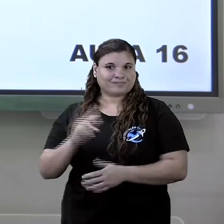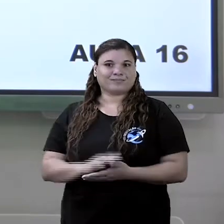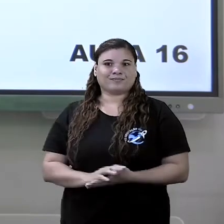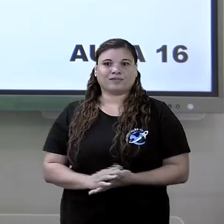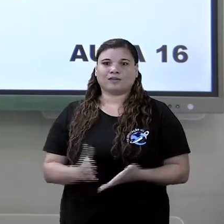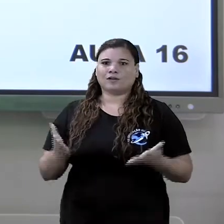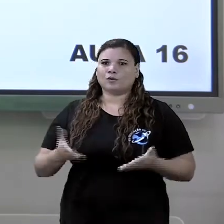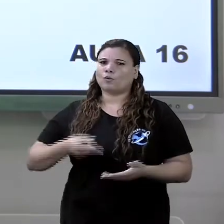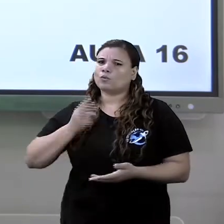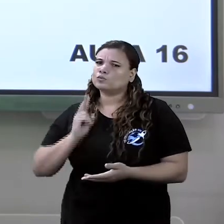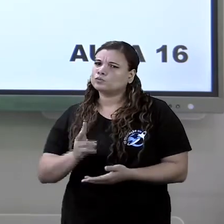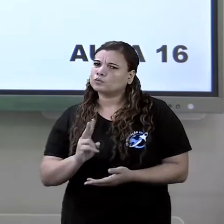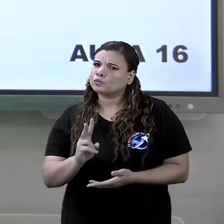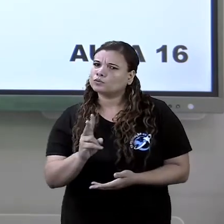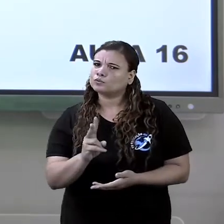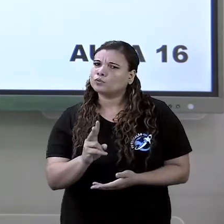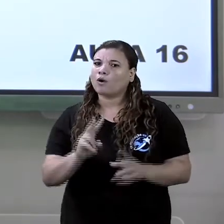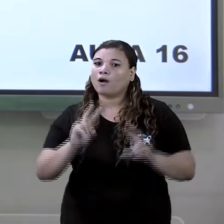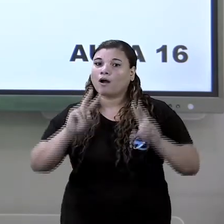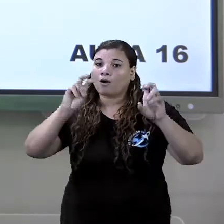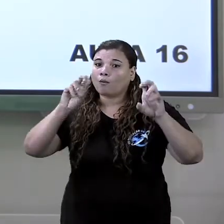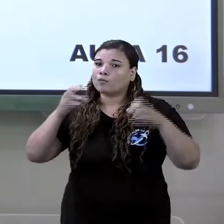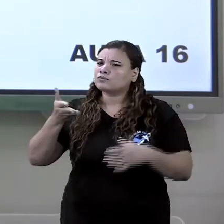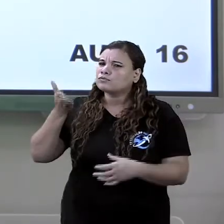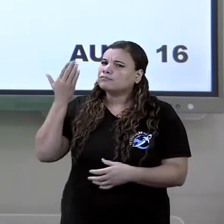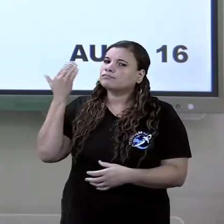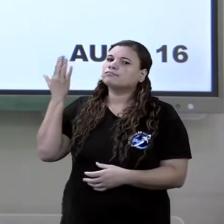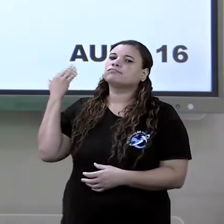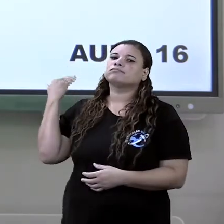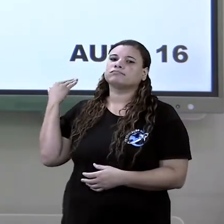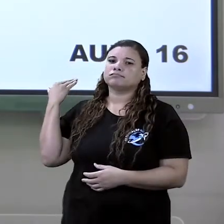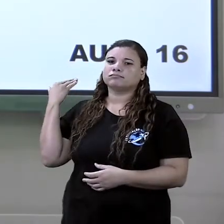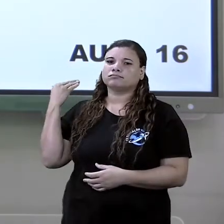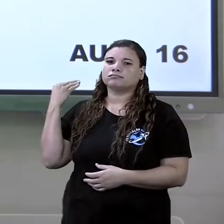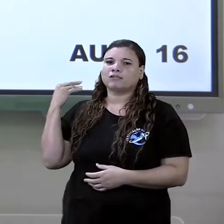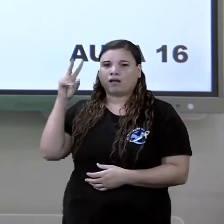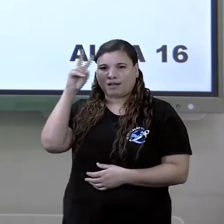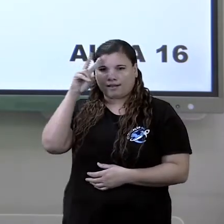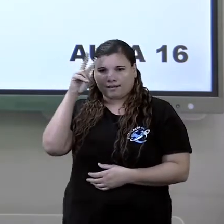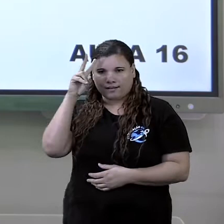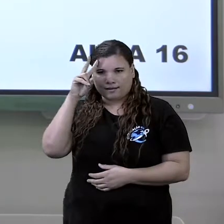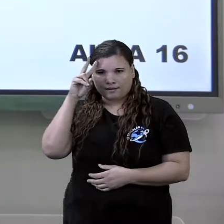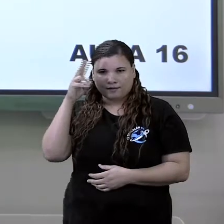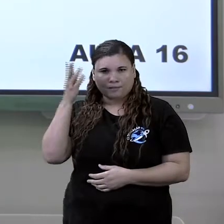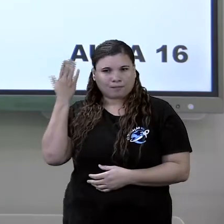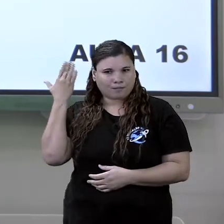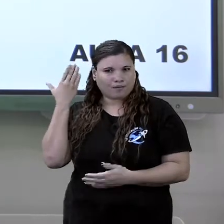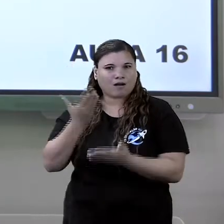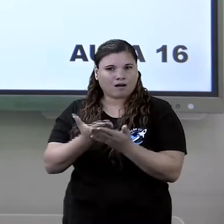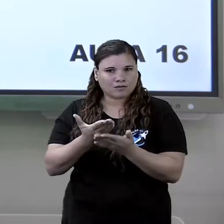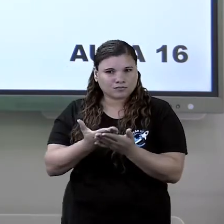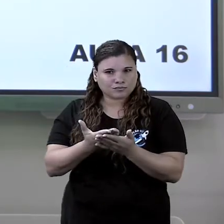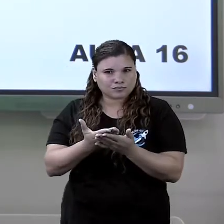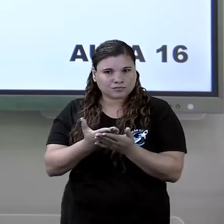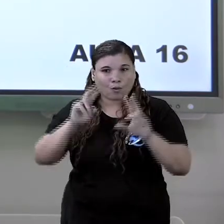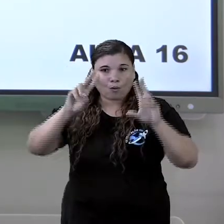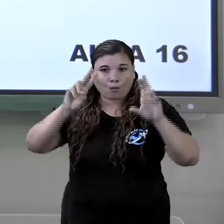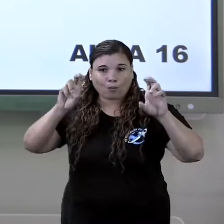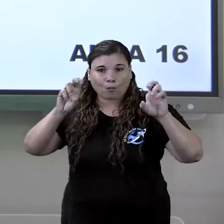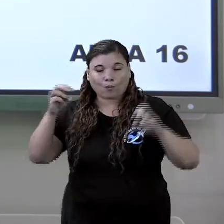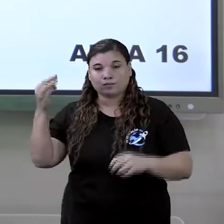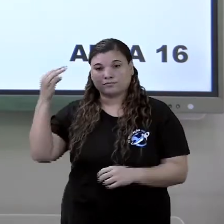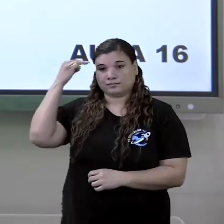dar sequência à temática anterior, né? Falamos sobre memórias. E quando falamos